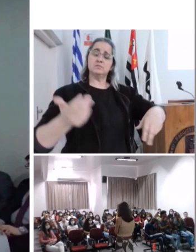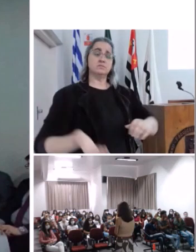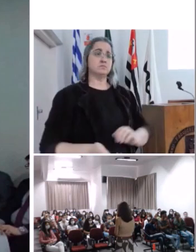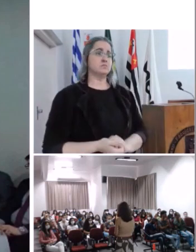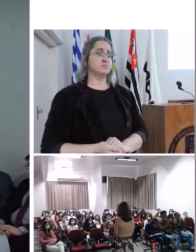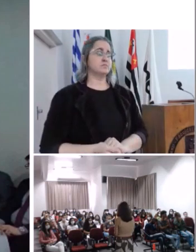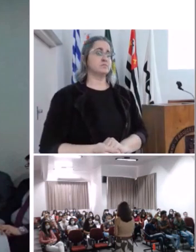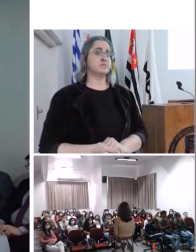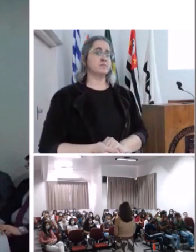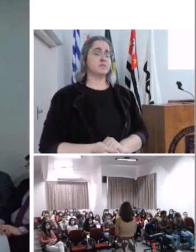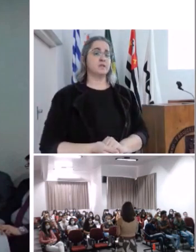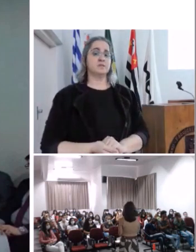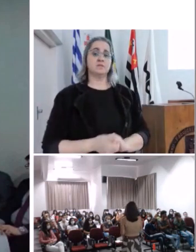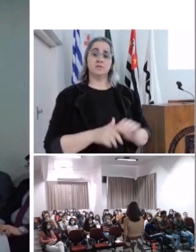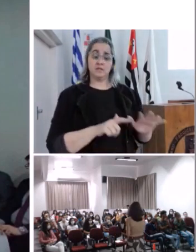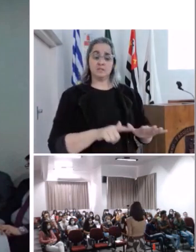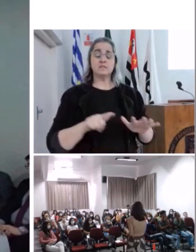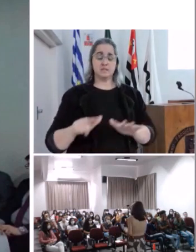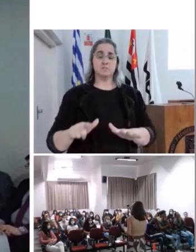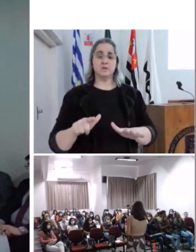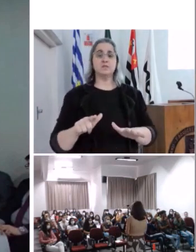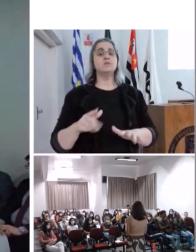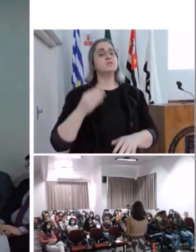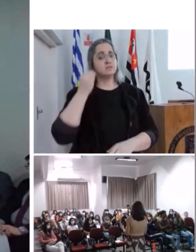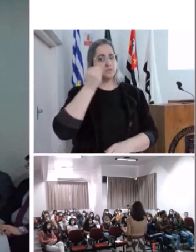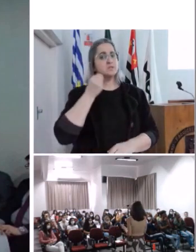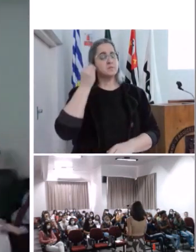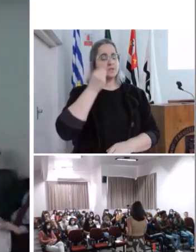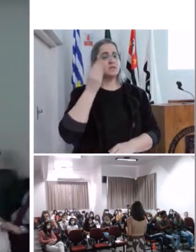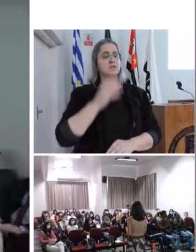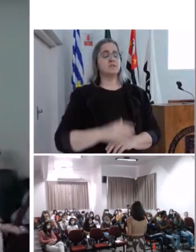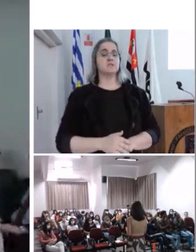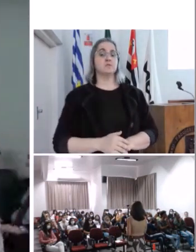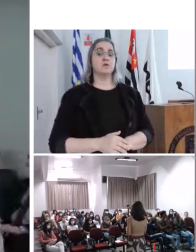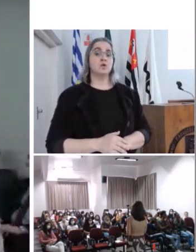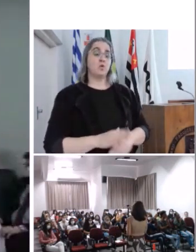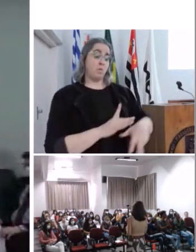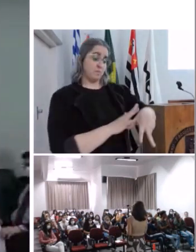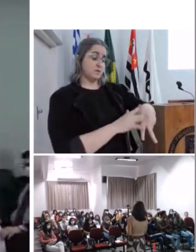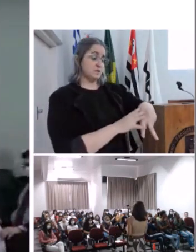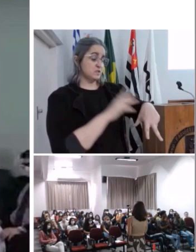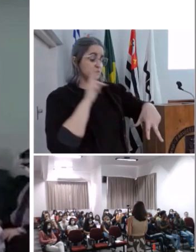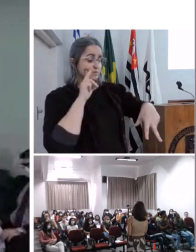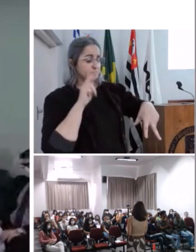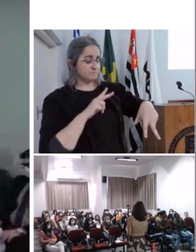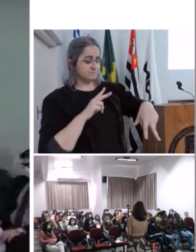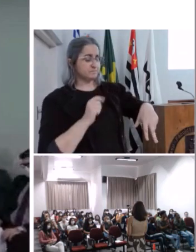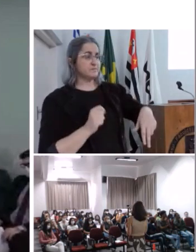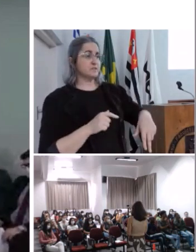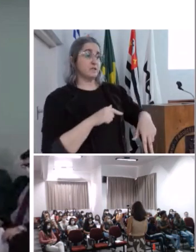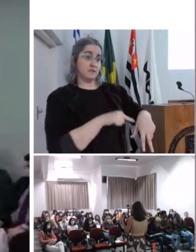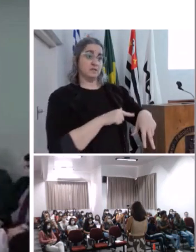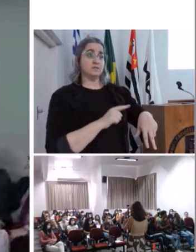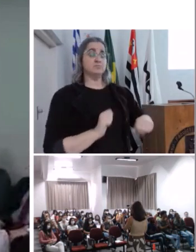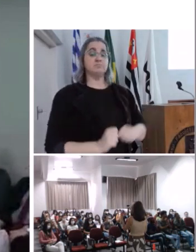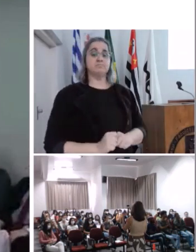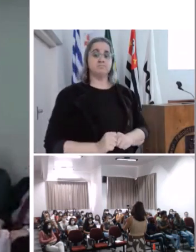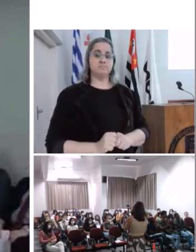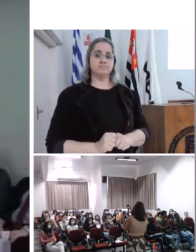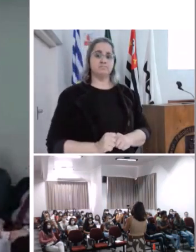Essa semana, né, eu tive a experiência de estar assistindo um paciente. Você vê, é um paciente que ele está num quadro